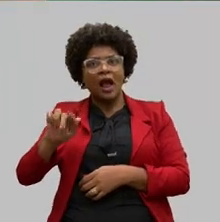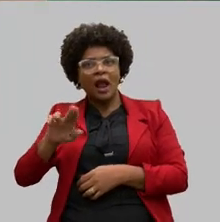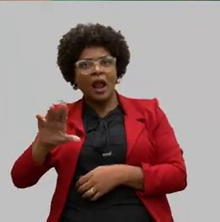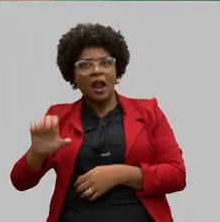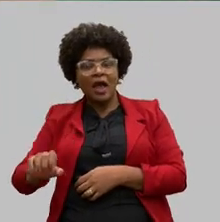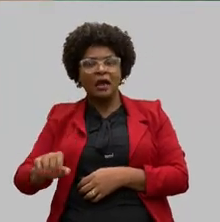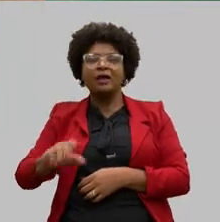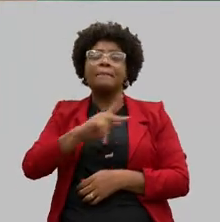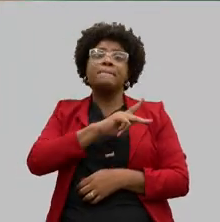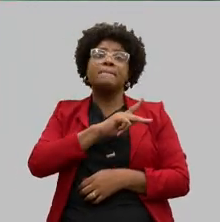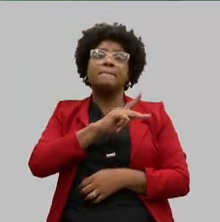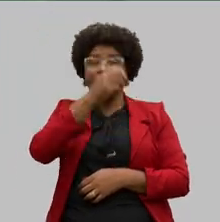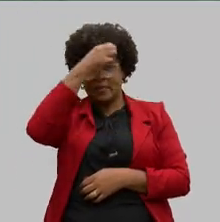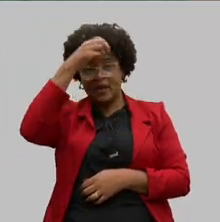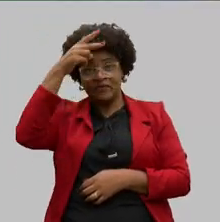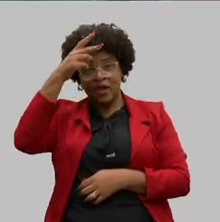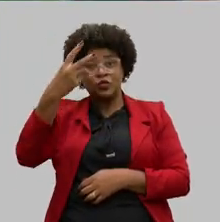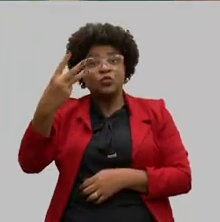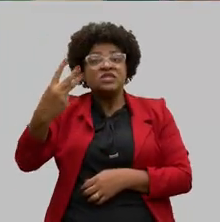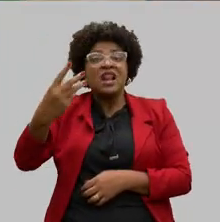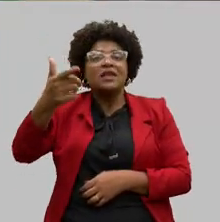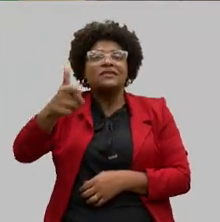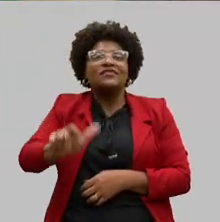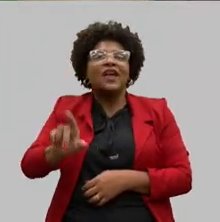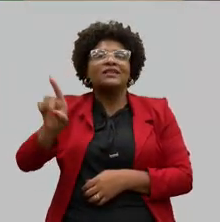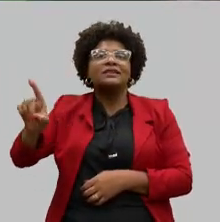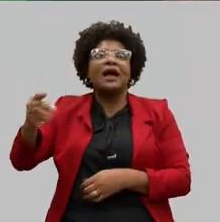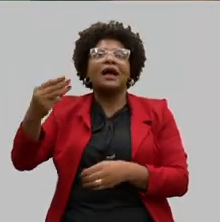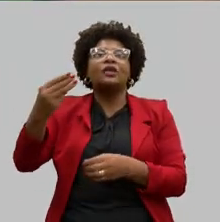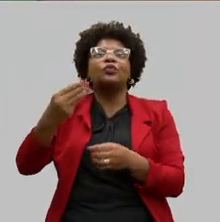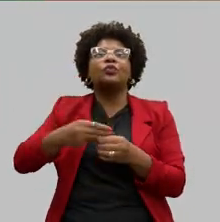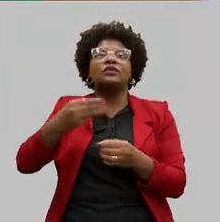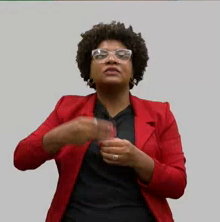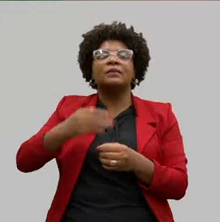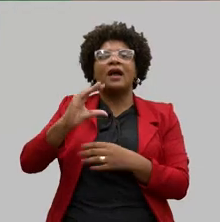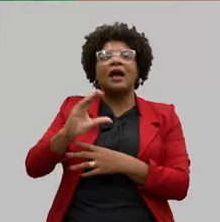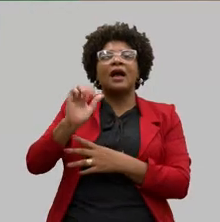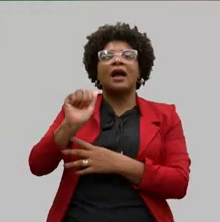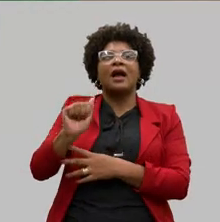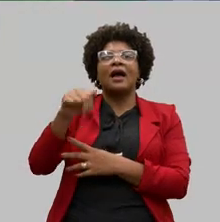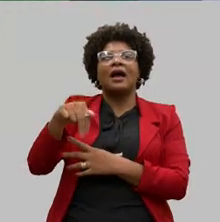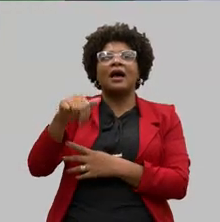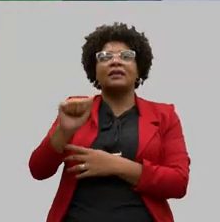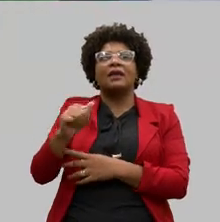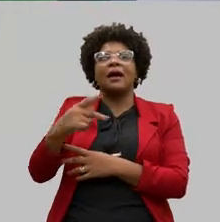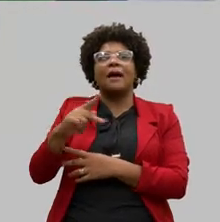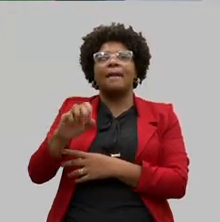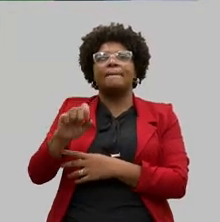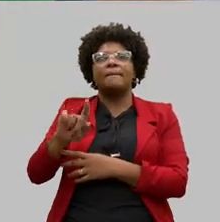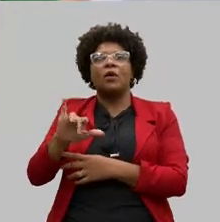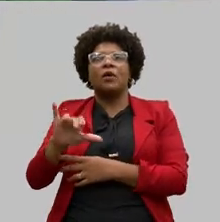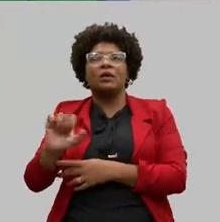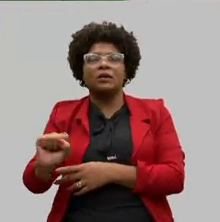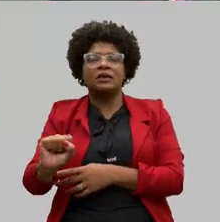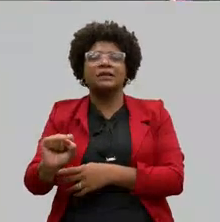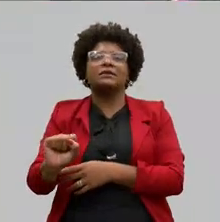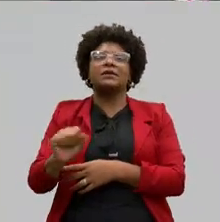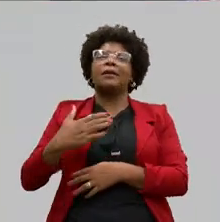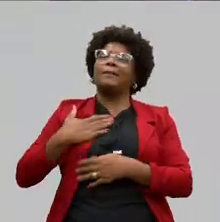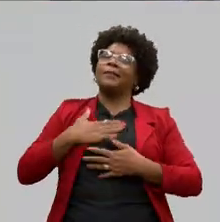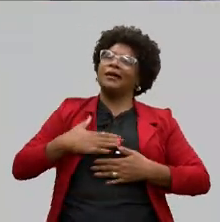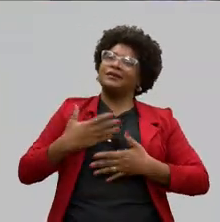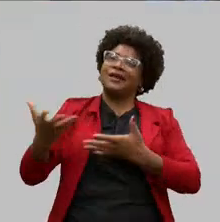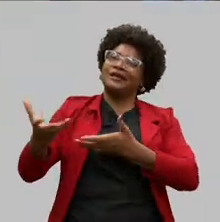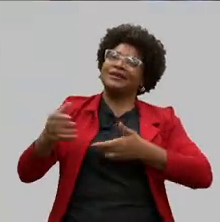três vezes do município de Canápolis transformou a vida daqueles municípios um prazer recebê-lo aqui na nossa